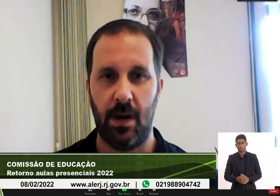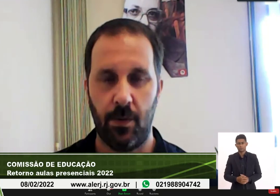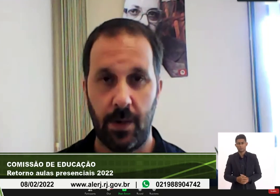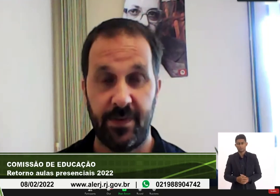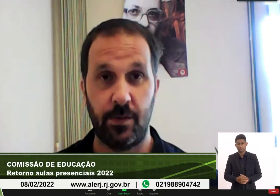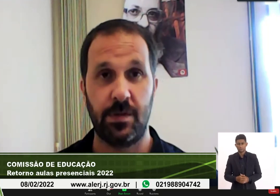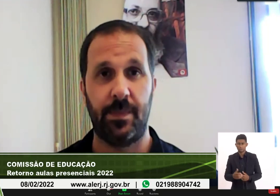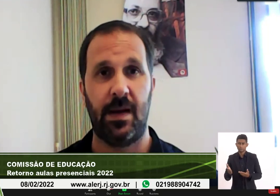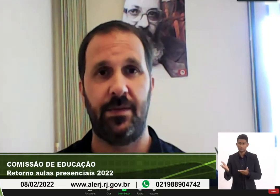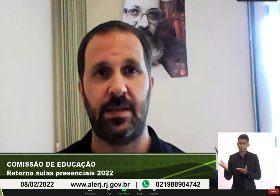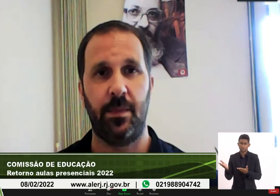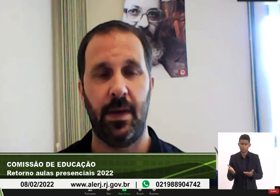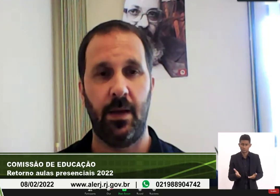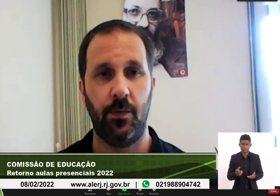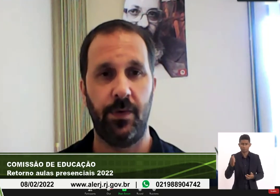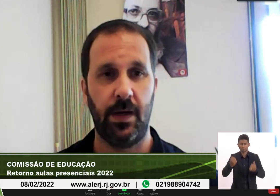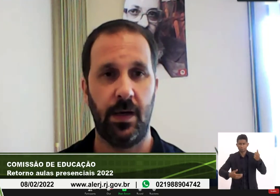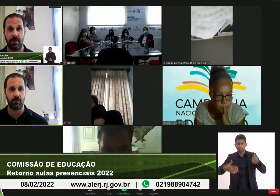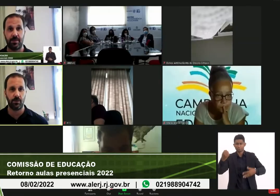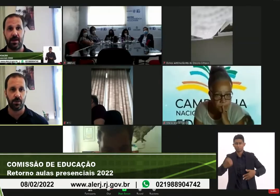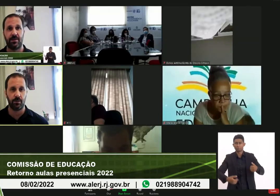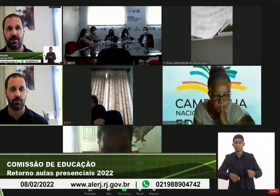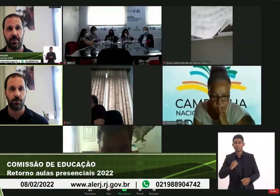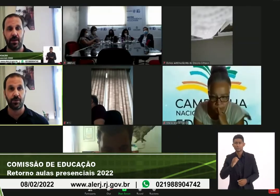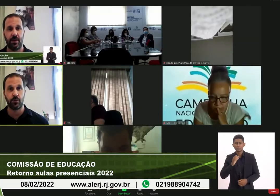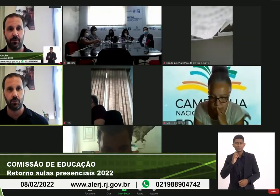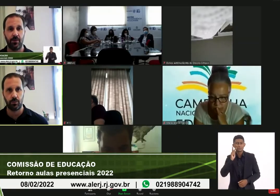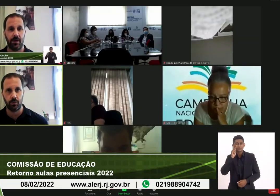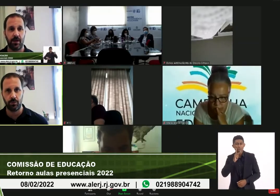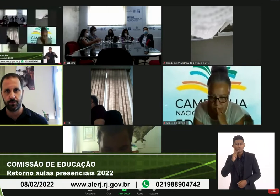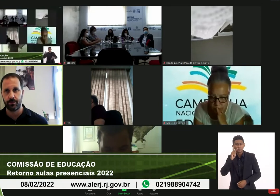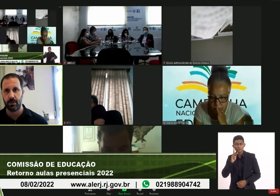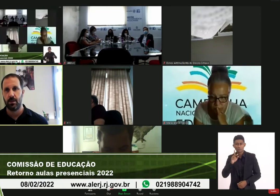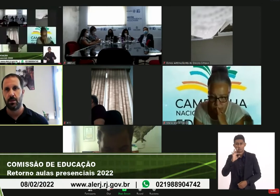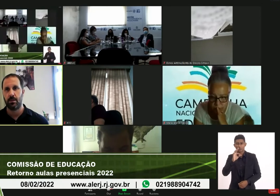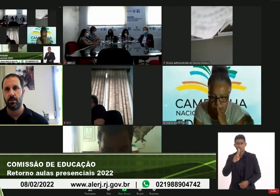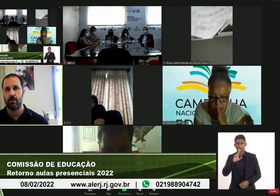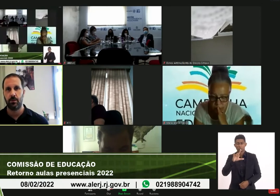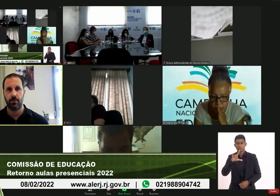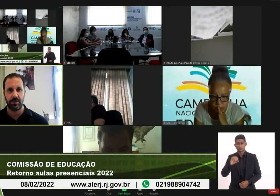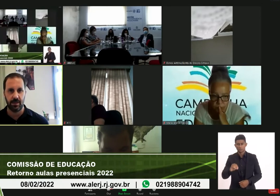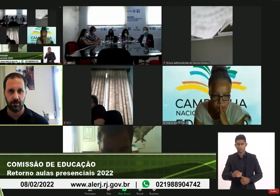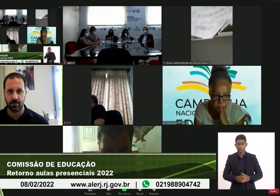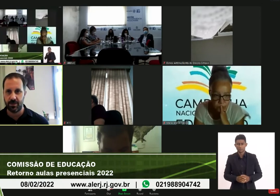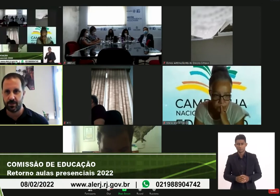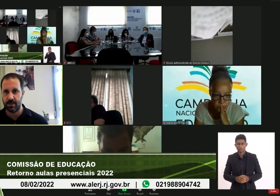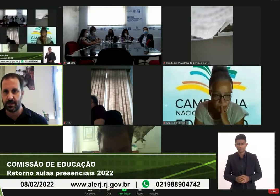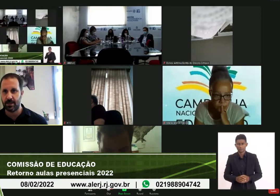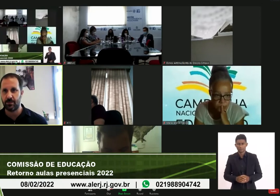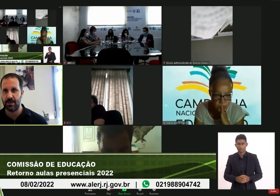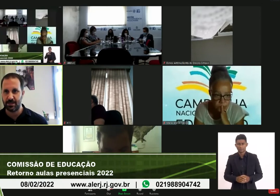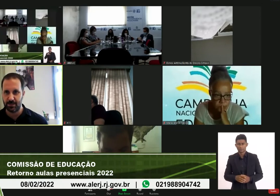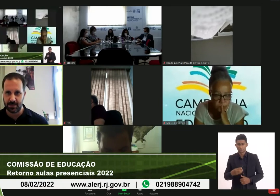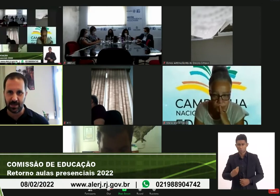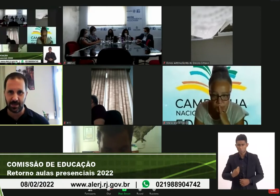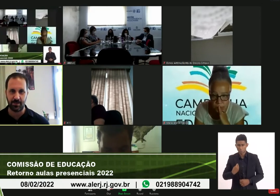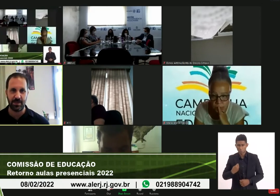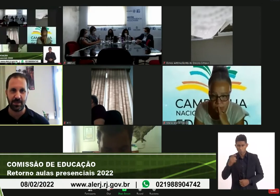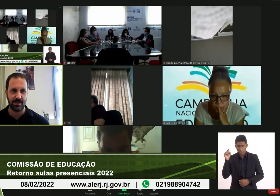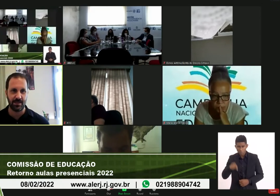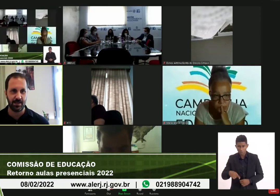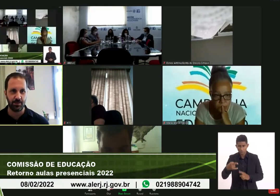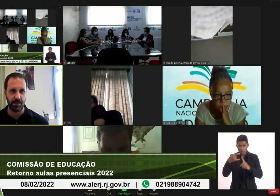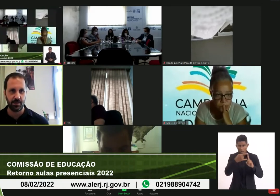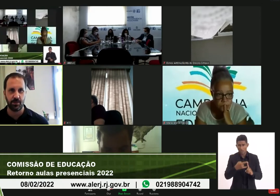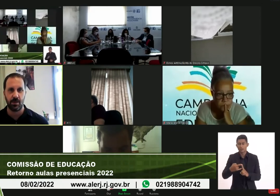quero chamar agora, para fazer uso da palavra também, o vereador professor Túlio. Eu sei que não estivesse mais aqui na audiência, mas está aqui